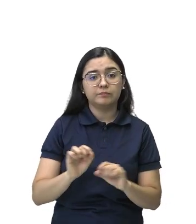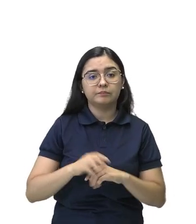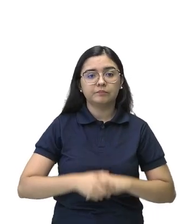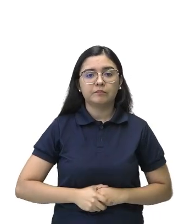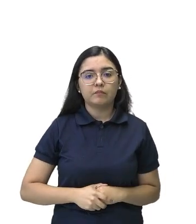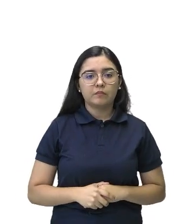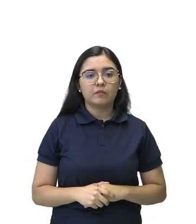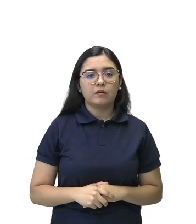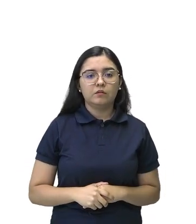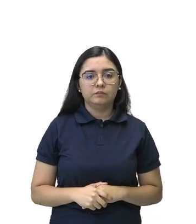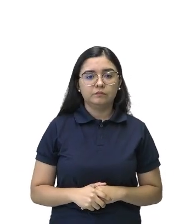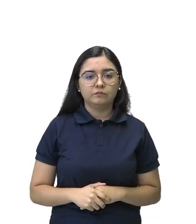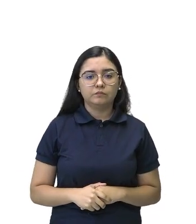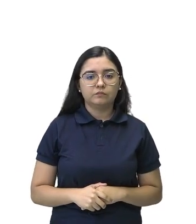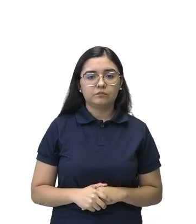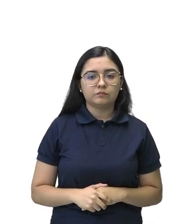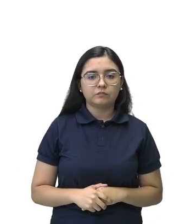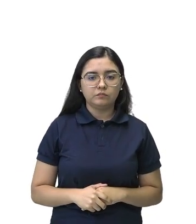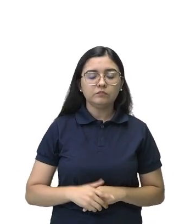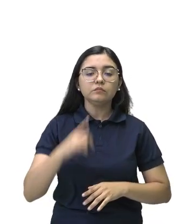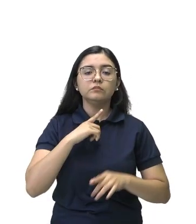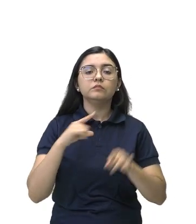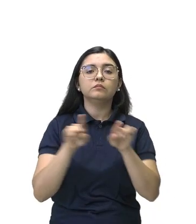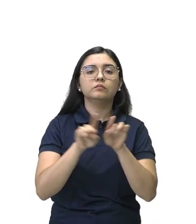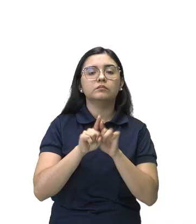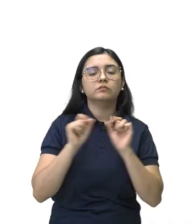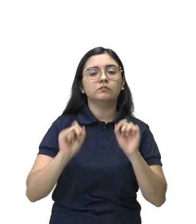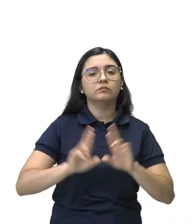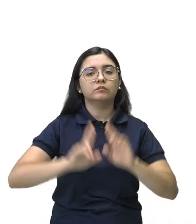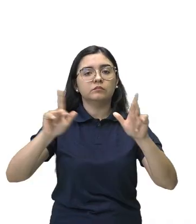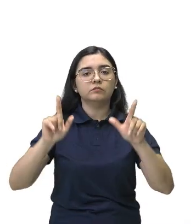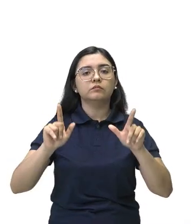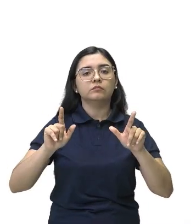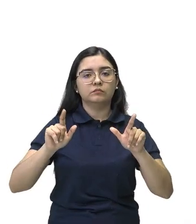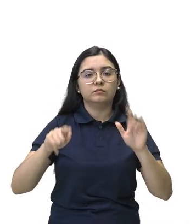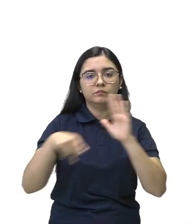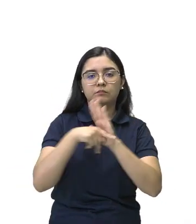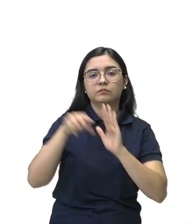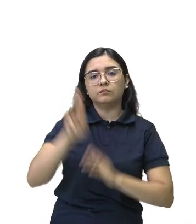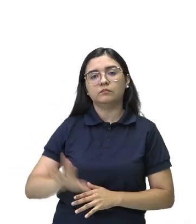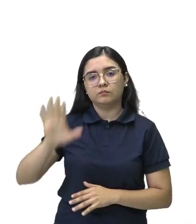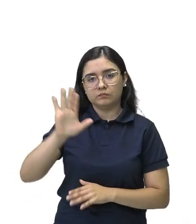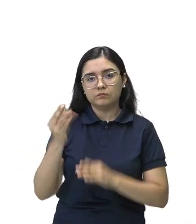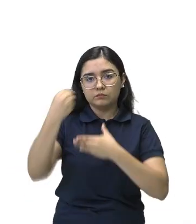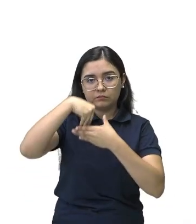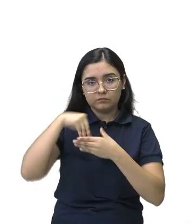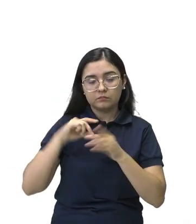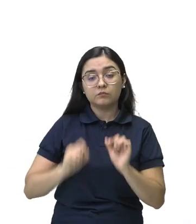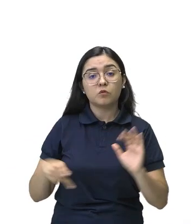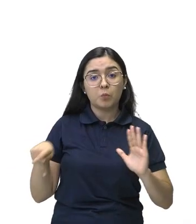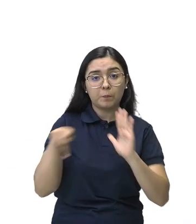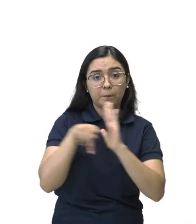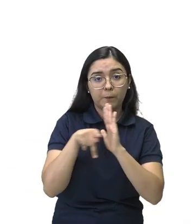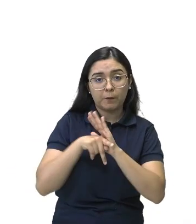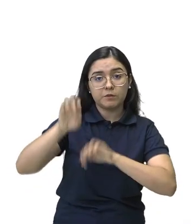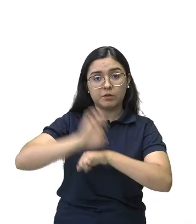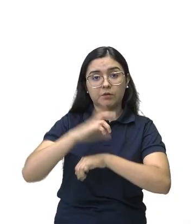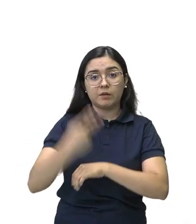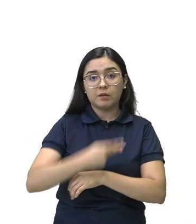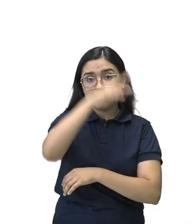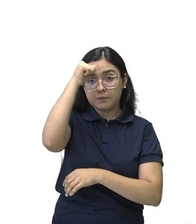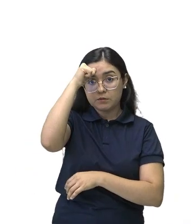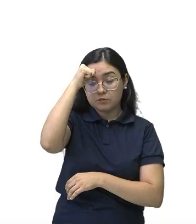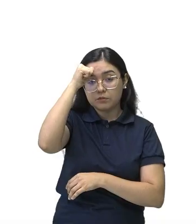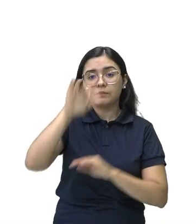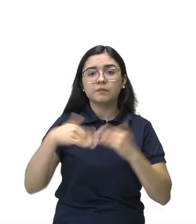a intensificação das disparidades regionais, dessas diferenças dentro do próprio estado do